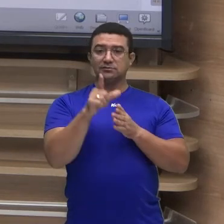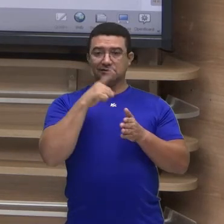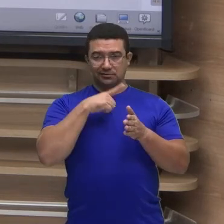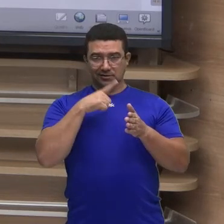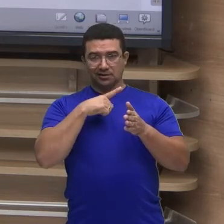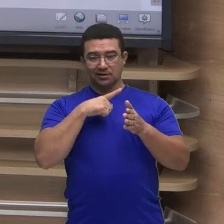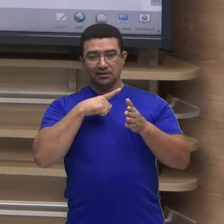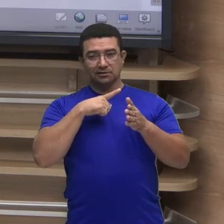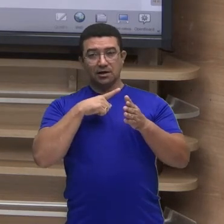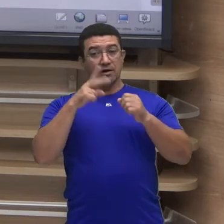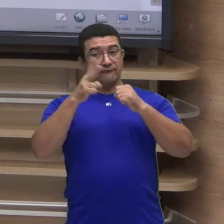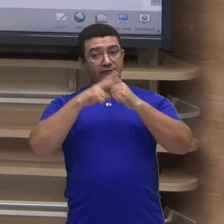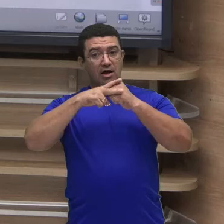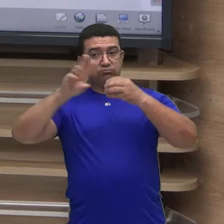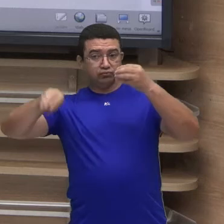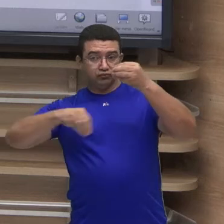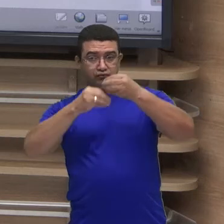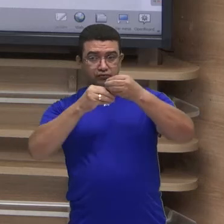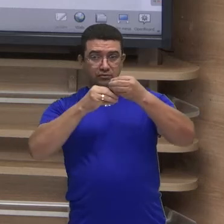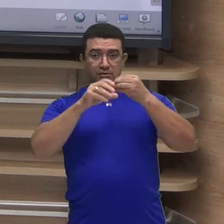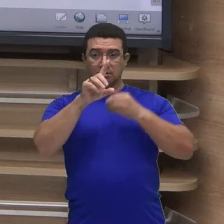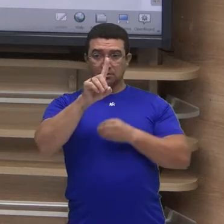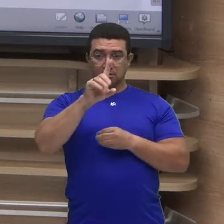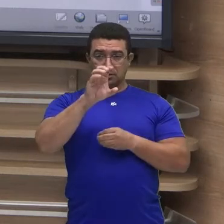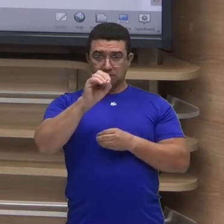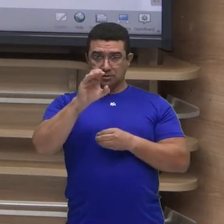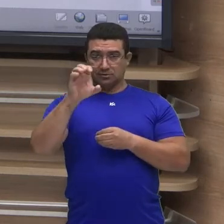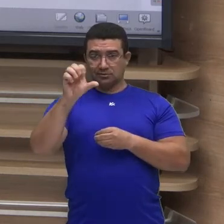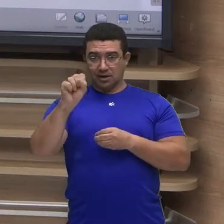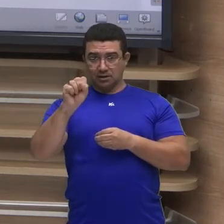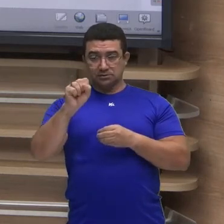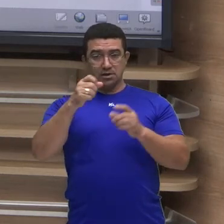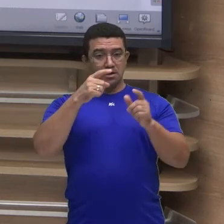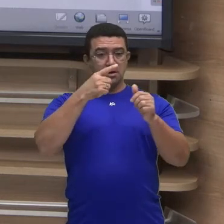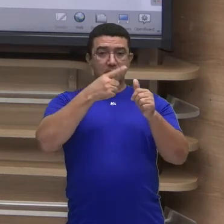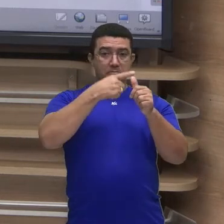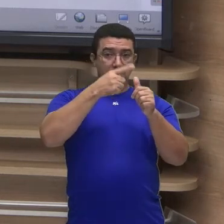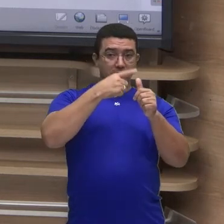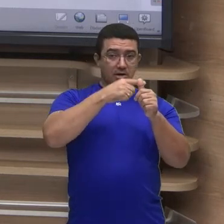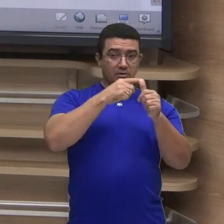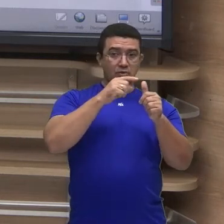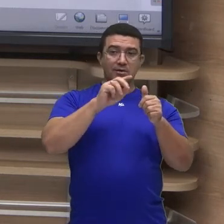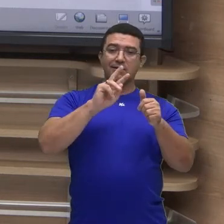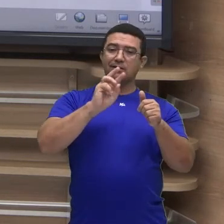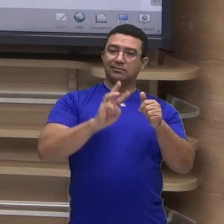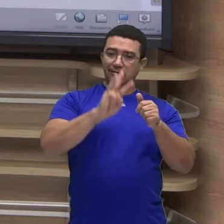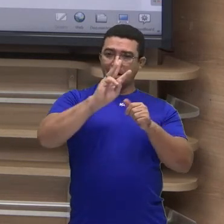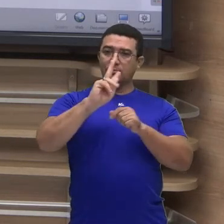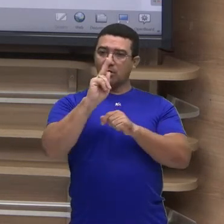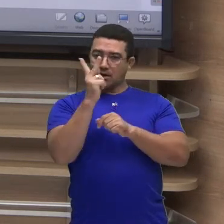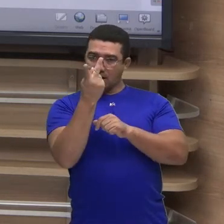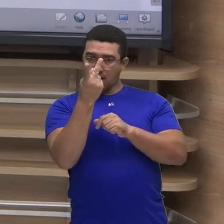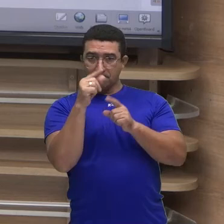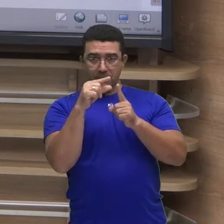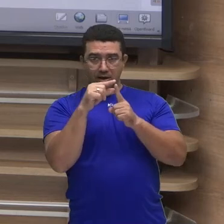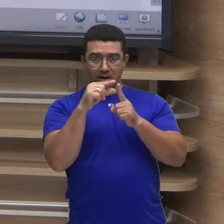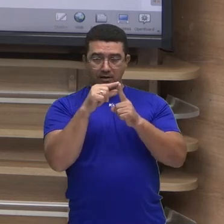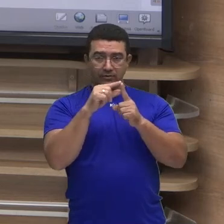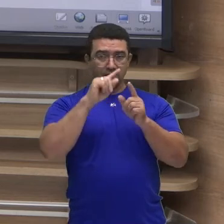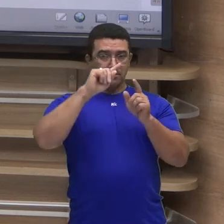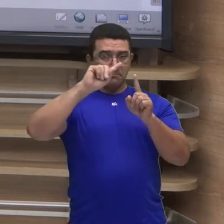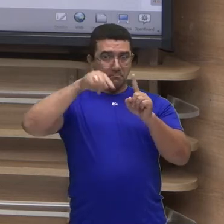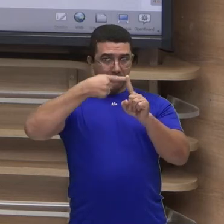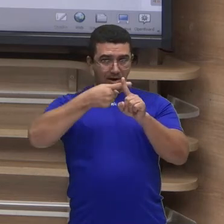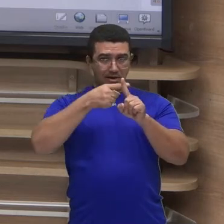auxiliar das. Então, a ordem é o quê? O WH question, a pergunta, né, com WH, a palavra, depois